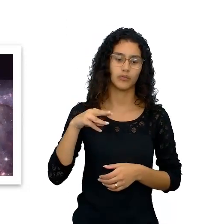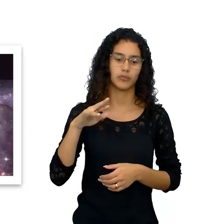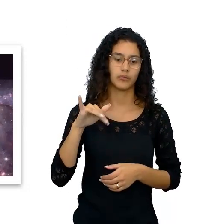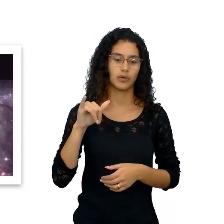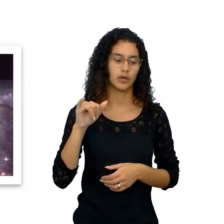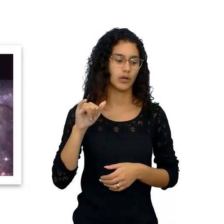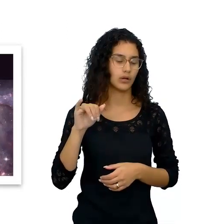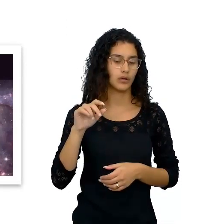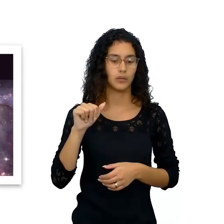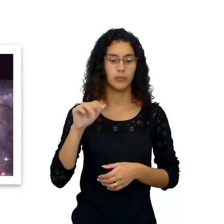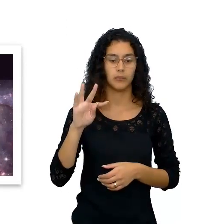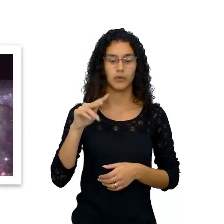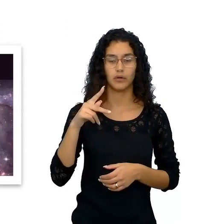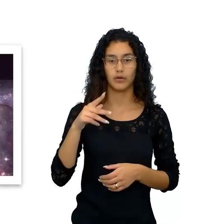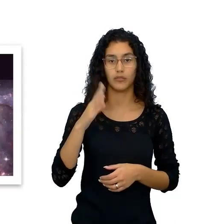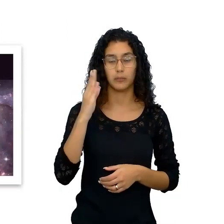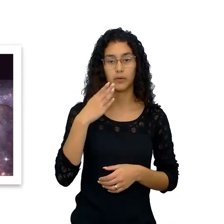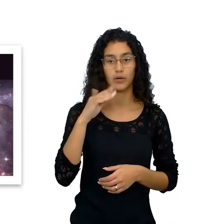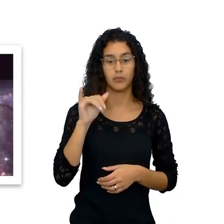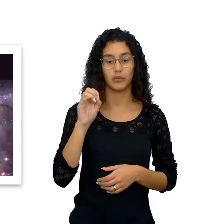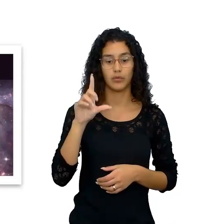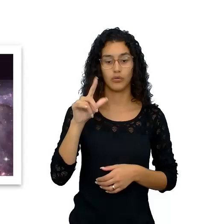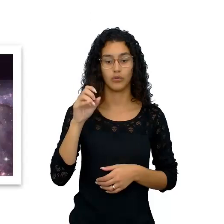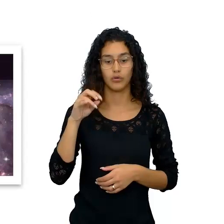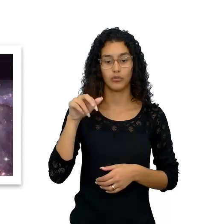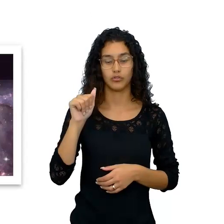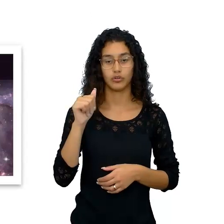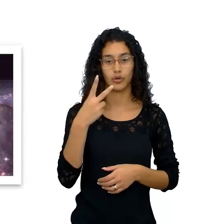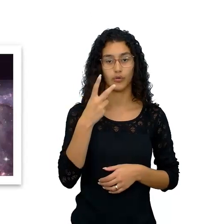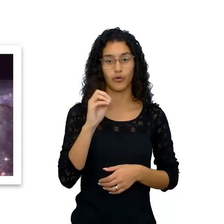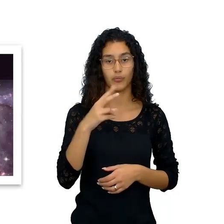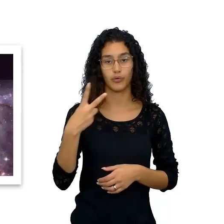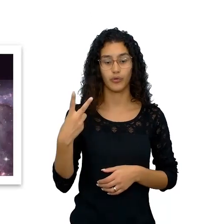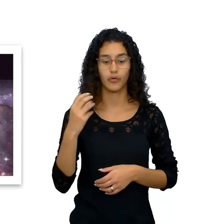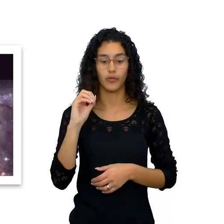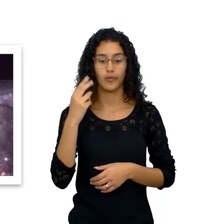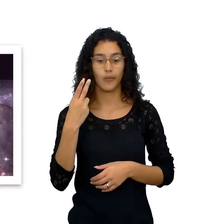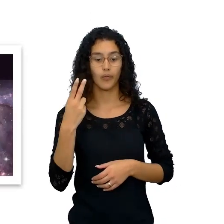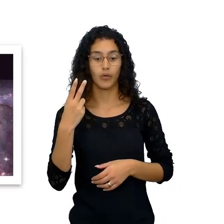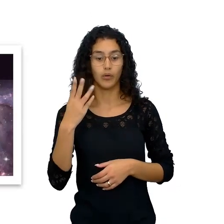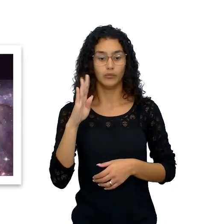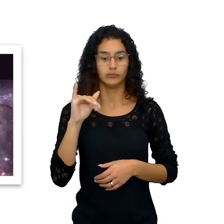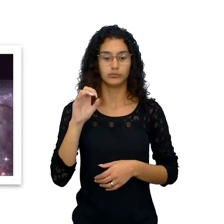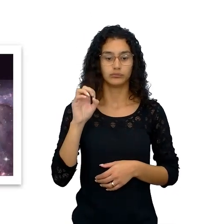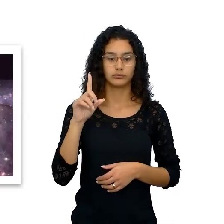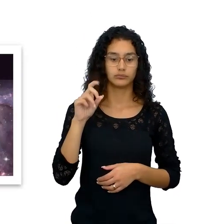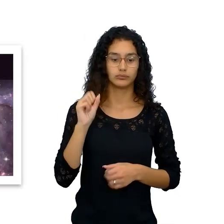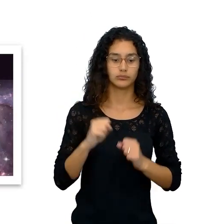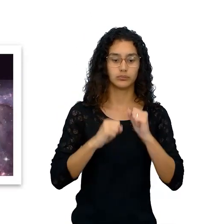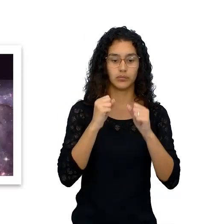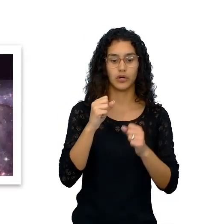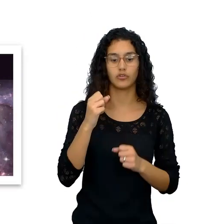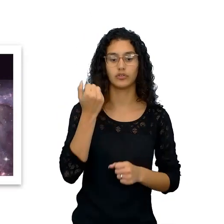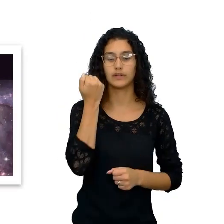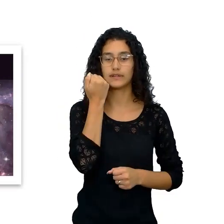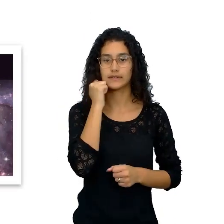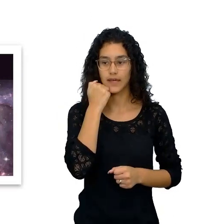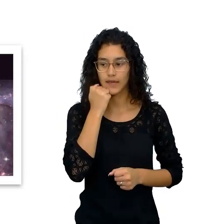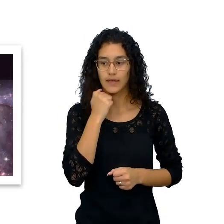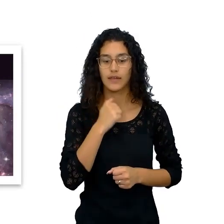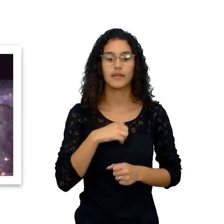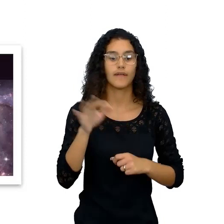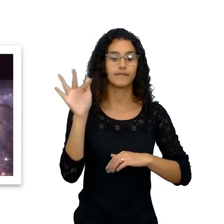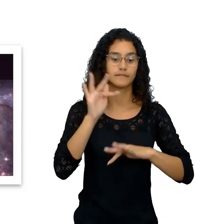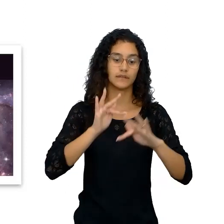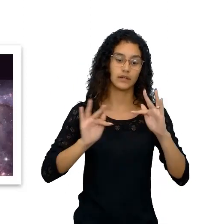padlet.com/profmaritf/ né? Biologia 2022, ou no lugar de Biologia 2022 pode colocar Ciências 2022,